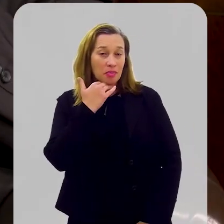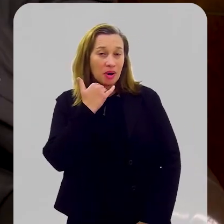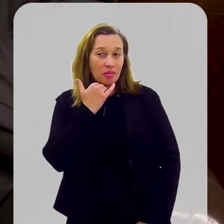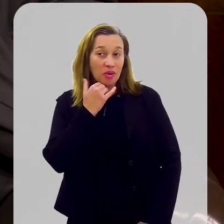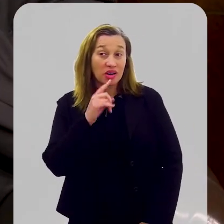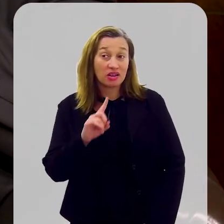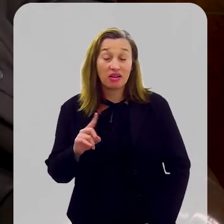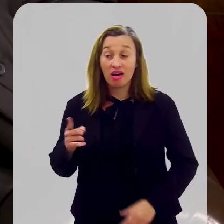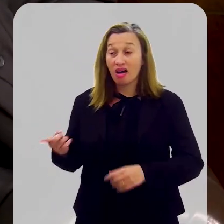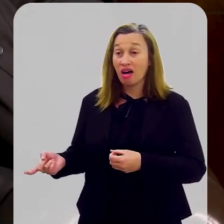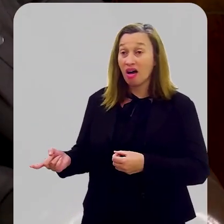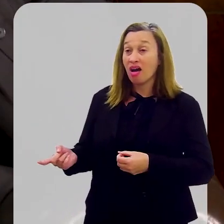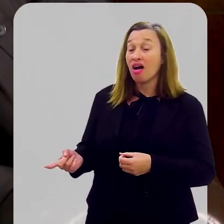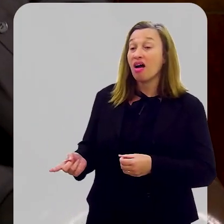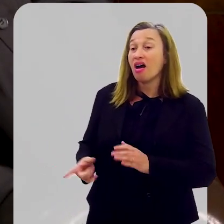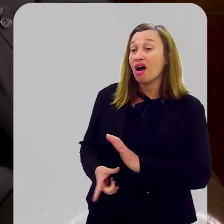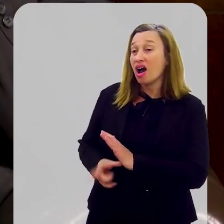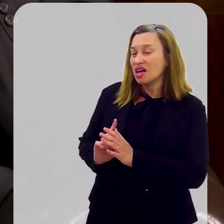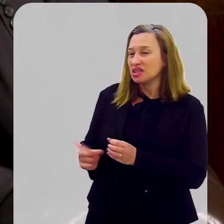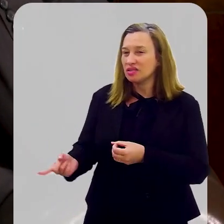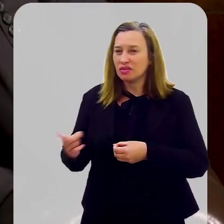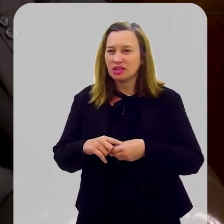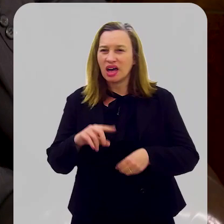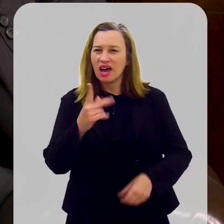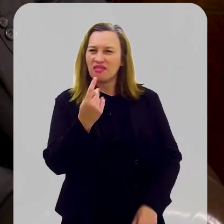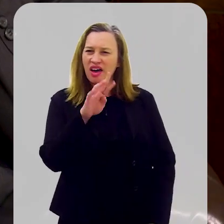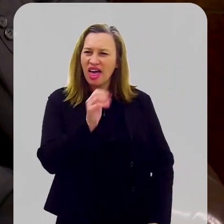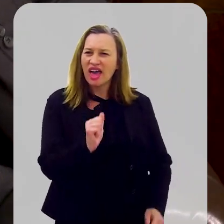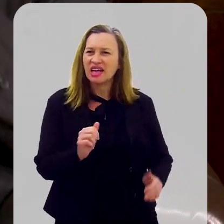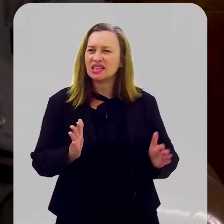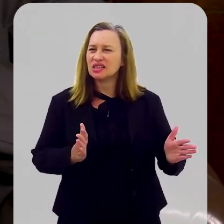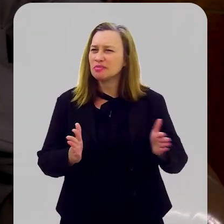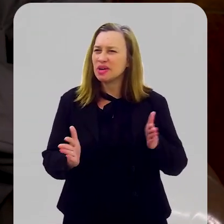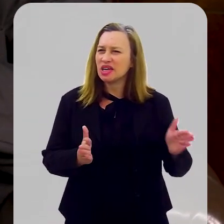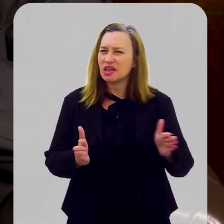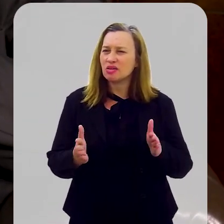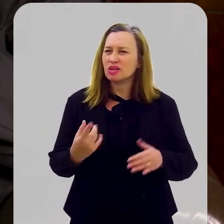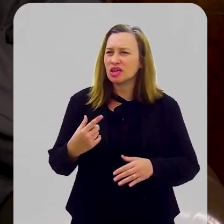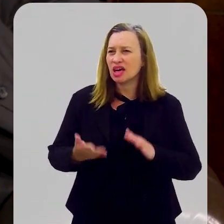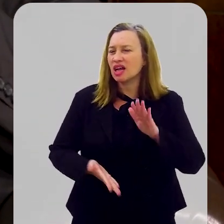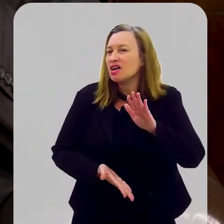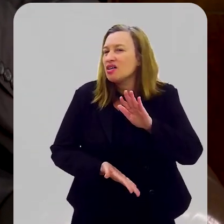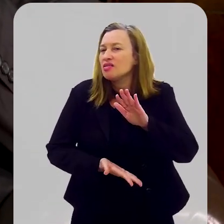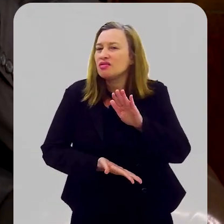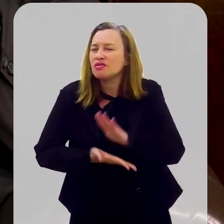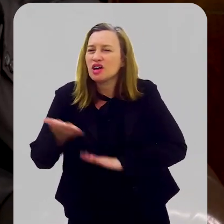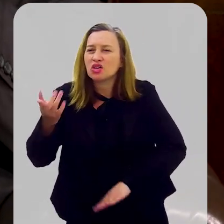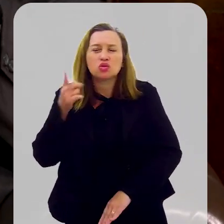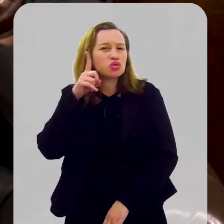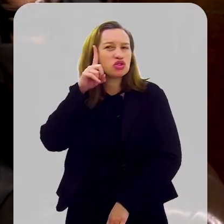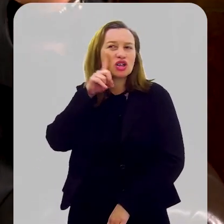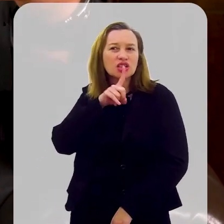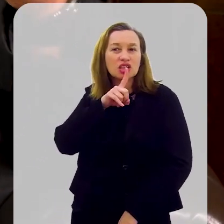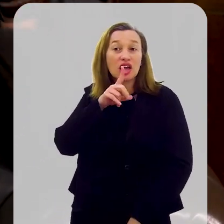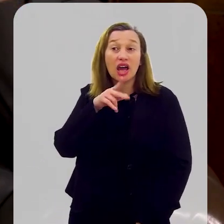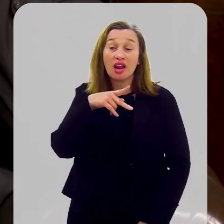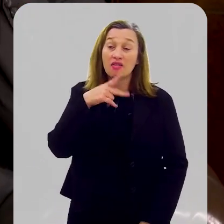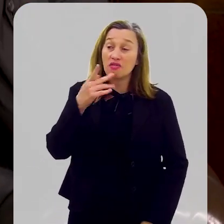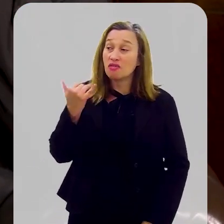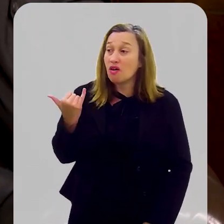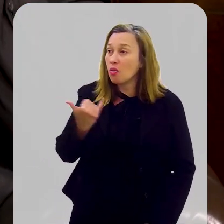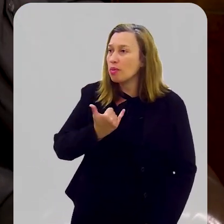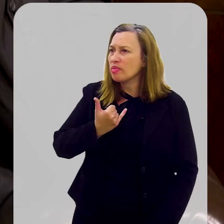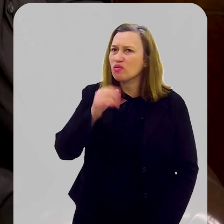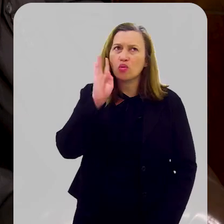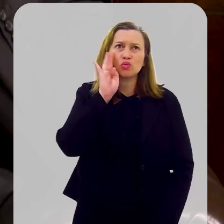Gente, estava batendo um papo aqui nos bastidores com a Rafaela, e esse período que ela teve em Orlando, né, nos Estados Unidos, ela,